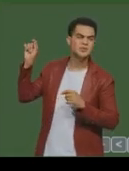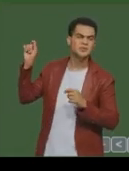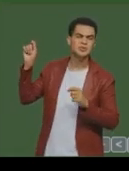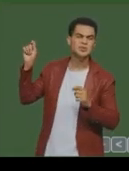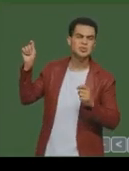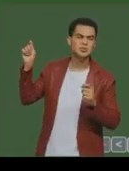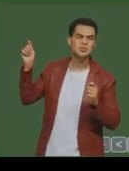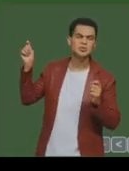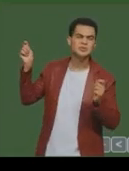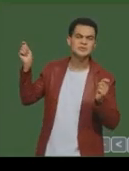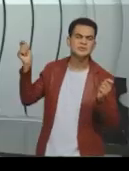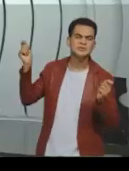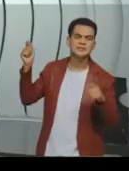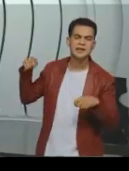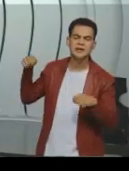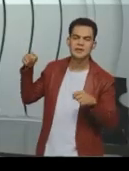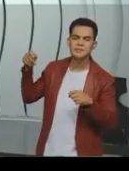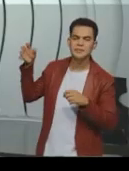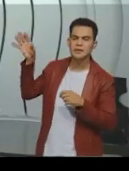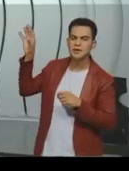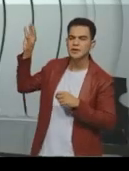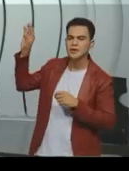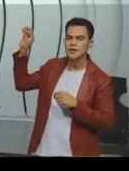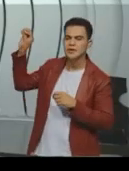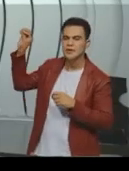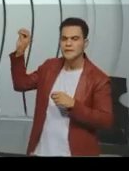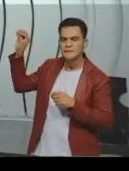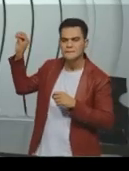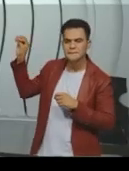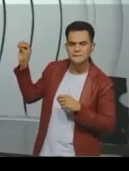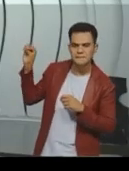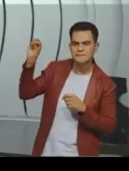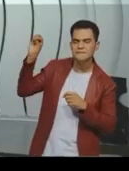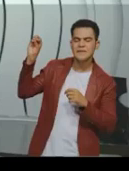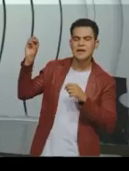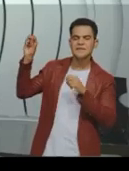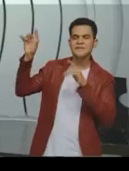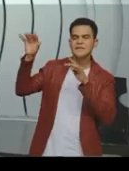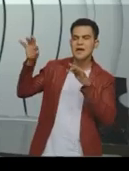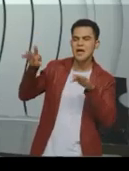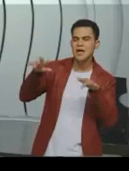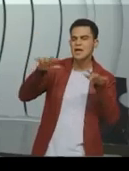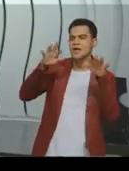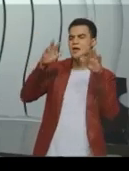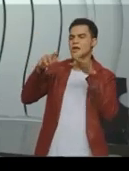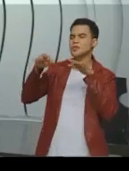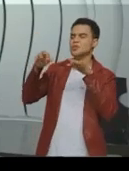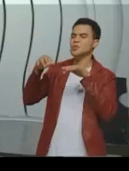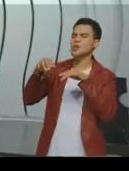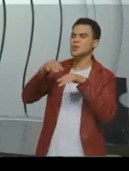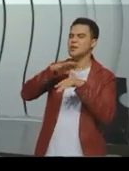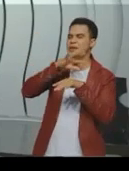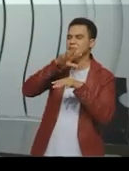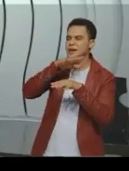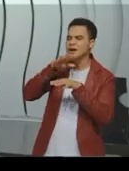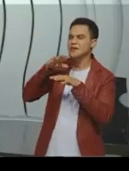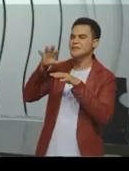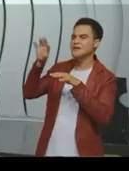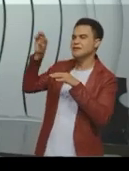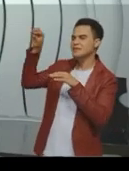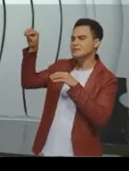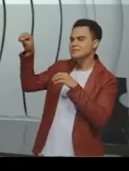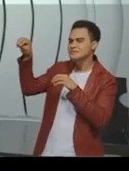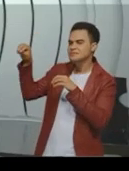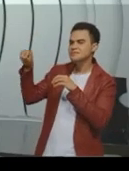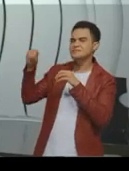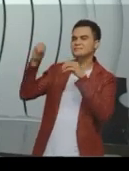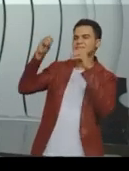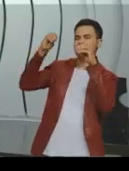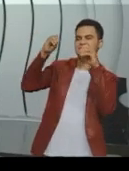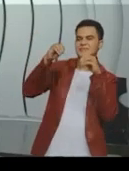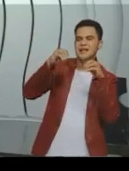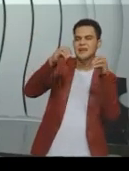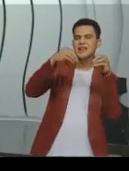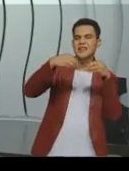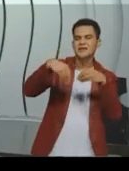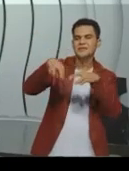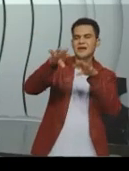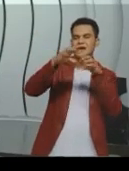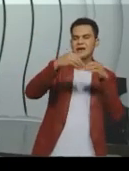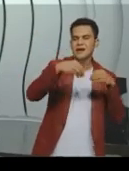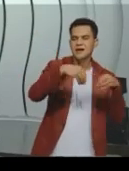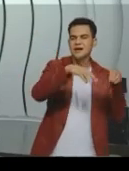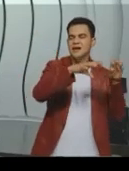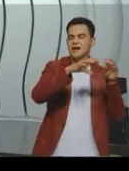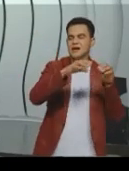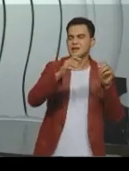não vamos conseguir transportá-lo pelo vento, não vou ter nenhum animal, nem outro ser vivo que vai conseguir levá-lo,